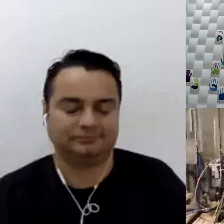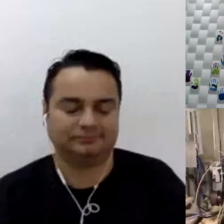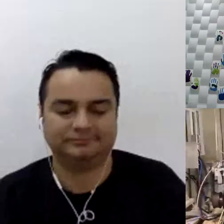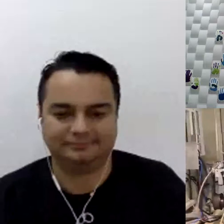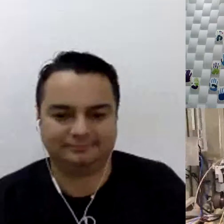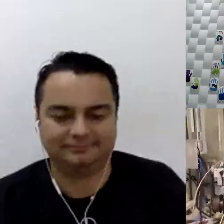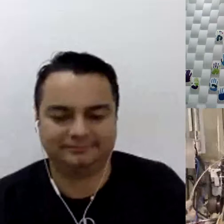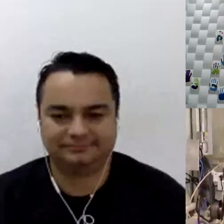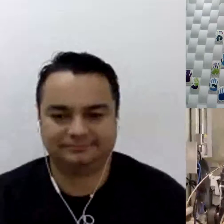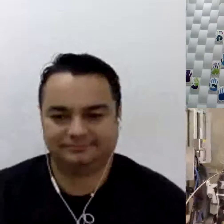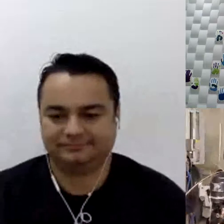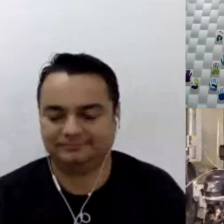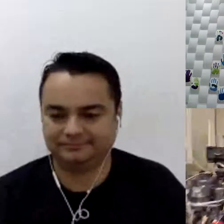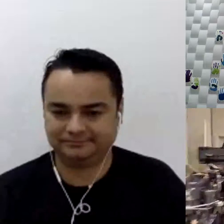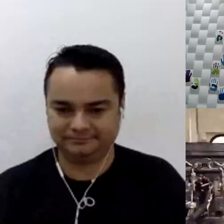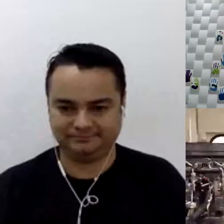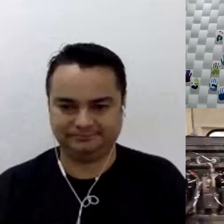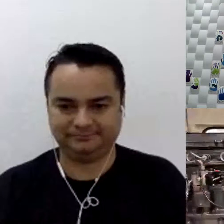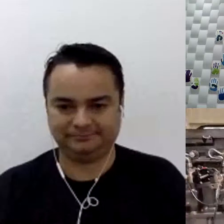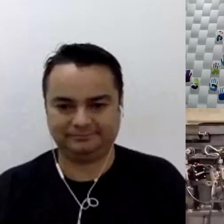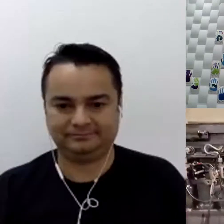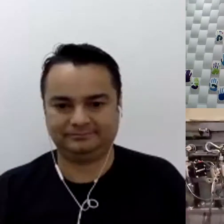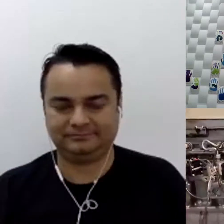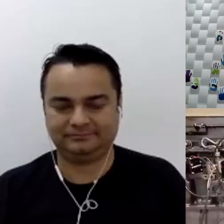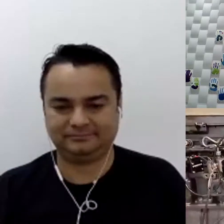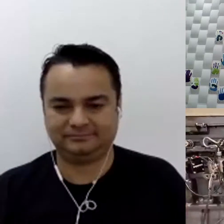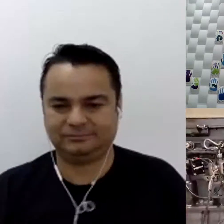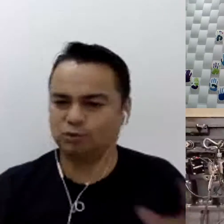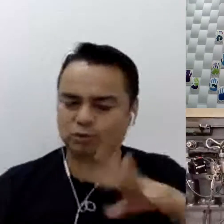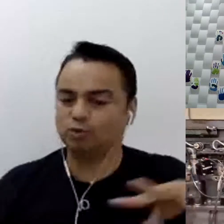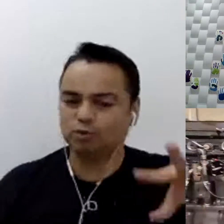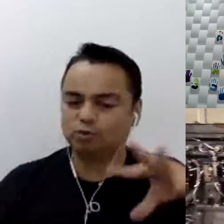Tá bom? Olha aqui, ó. Toda implementada.